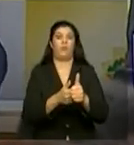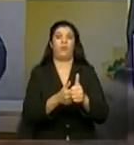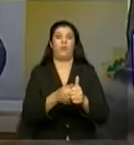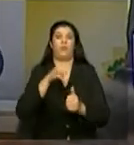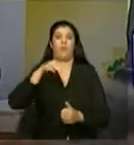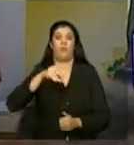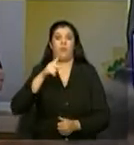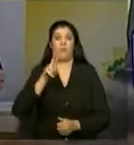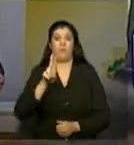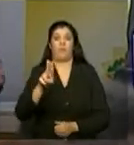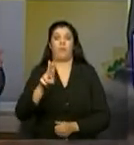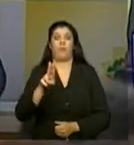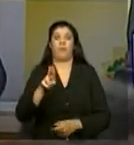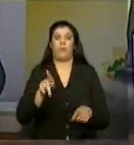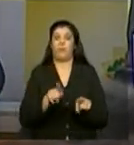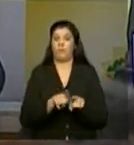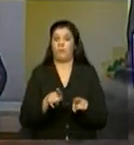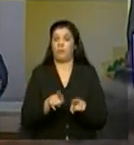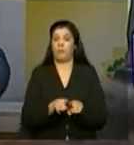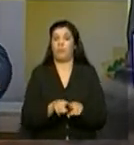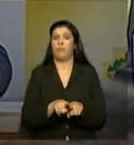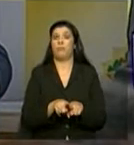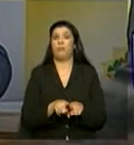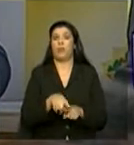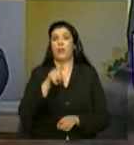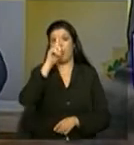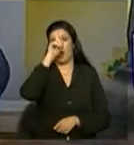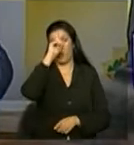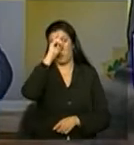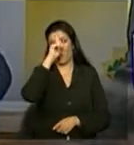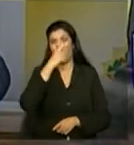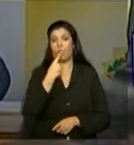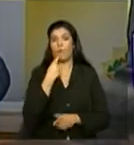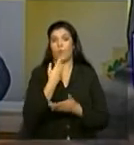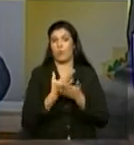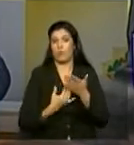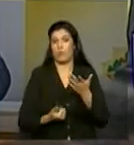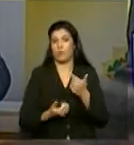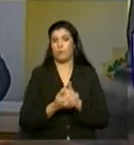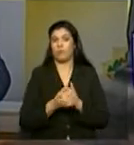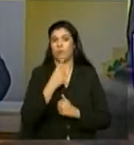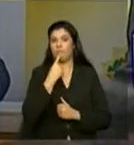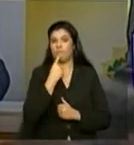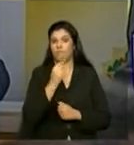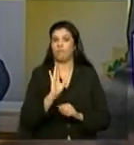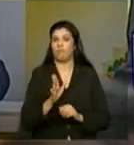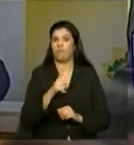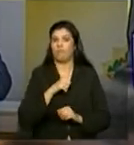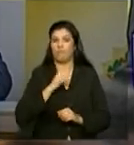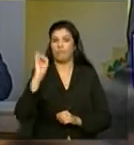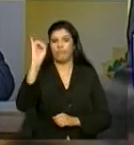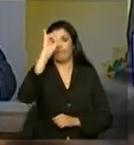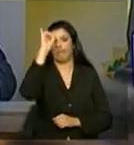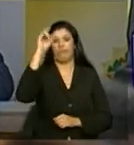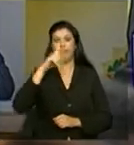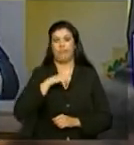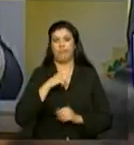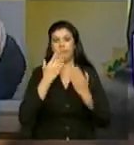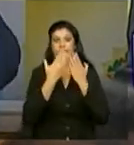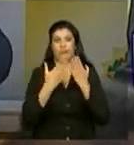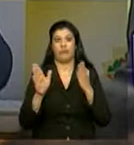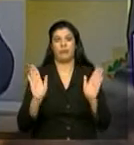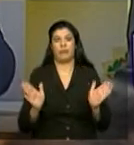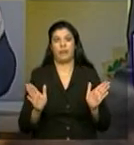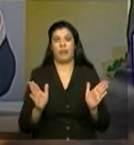federal e da cruz vermelha e é importante nesta abertura também